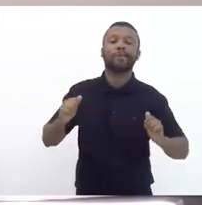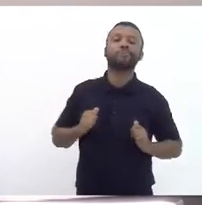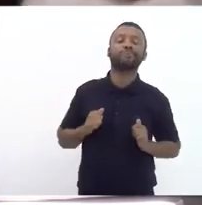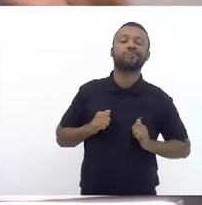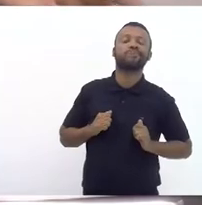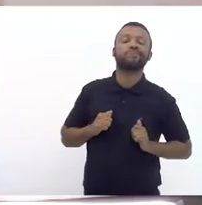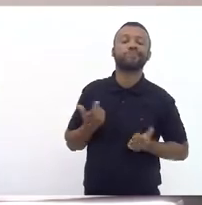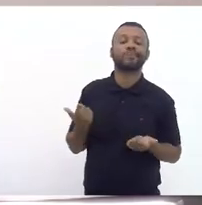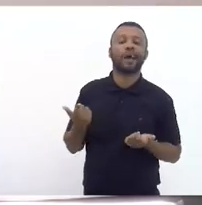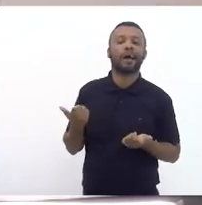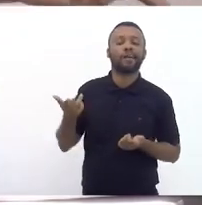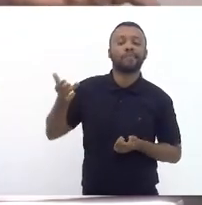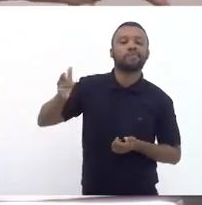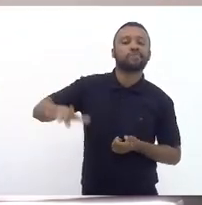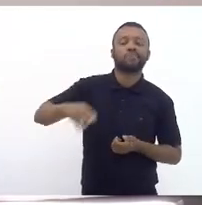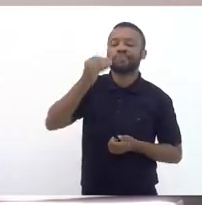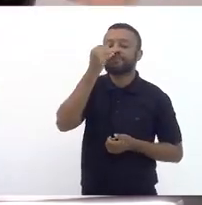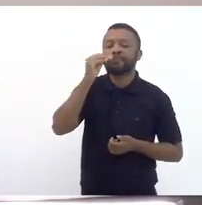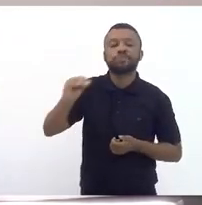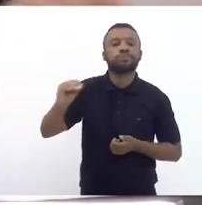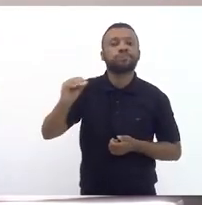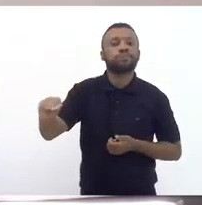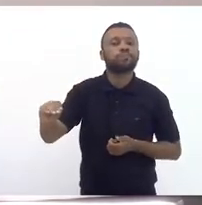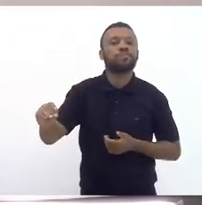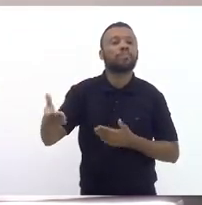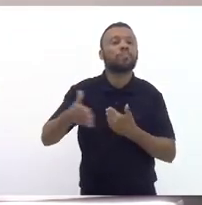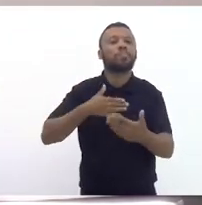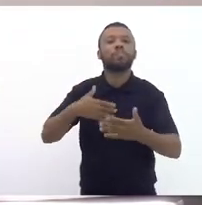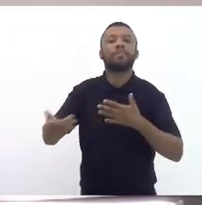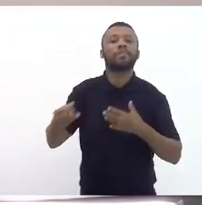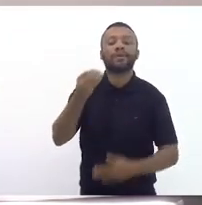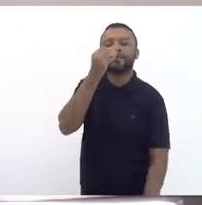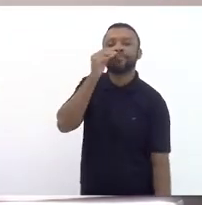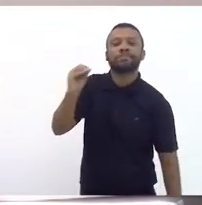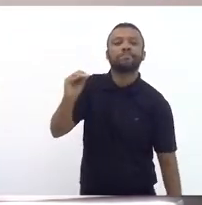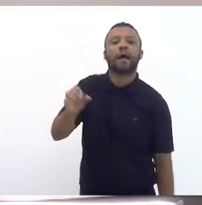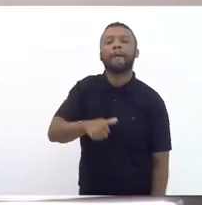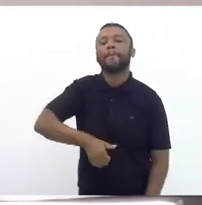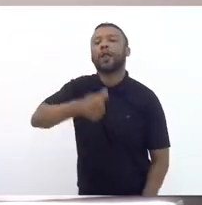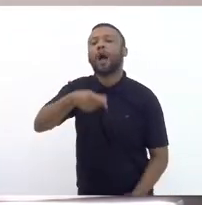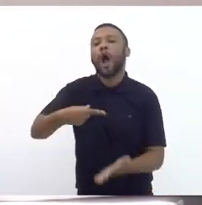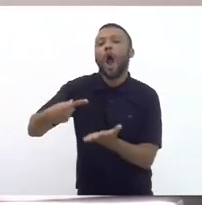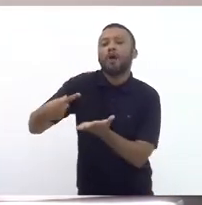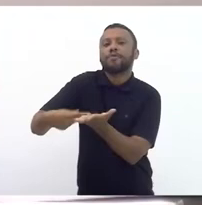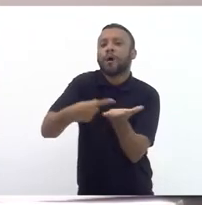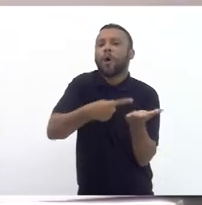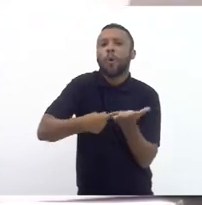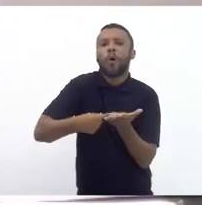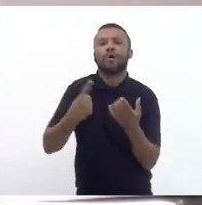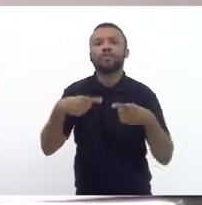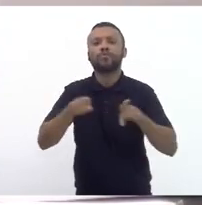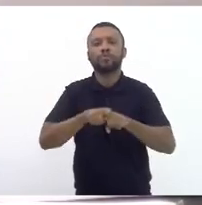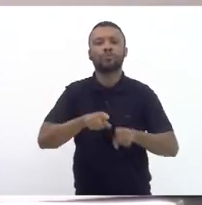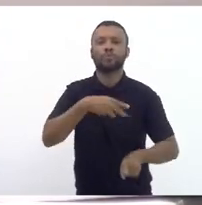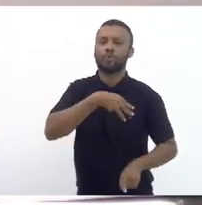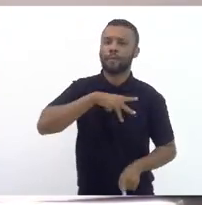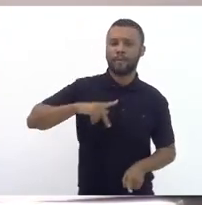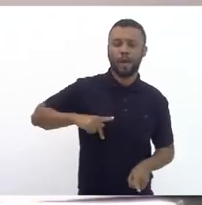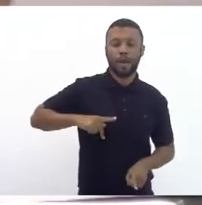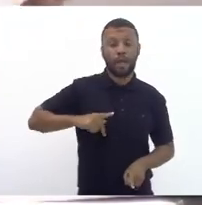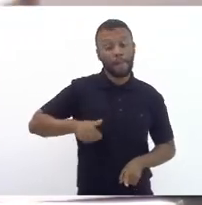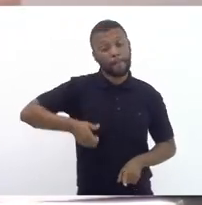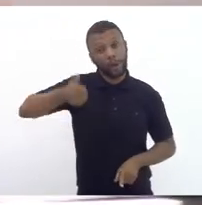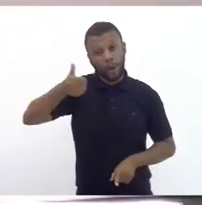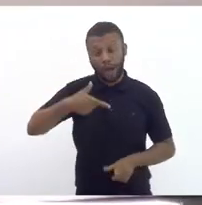e promulgada por essa casa. Essa que é a verdade. Não está nem aí. Acha melhor fazer um TAC com o Ministério Público? Não, eu acho melhor a Supervia cumprir o que está na